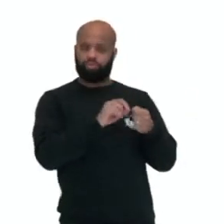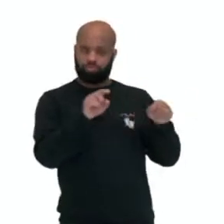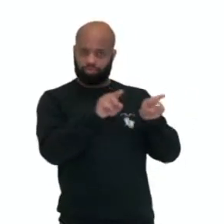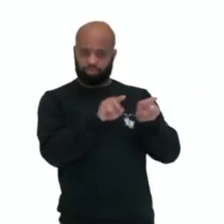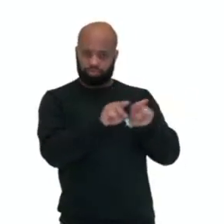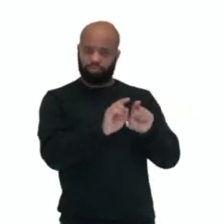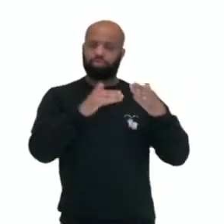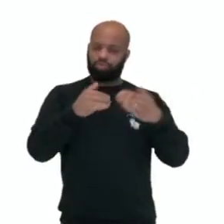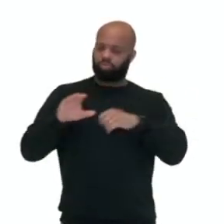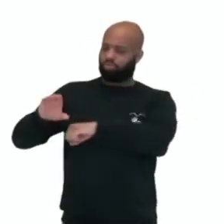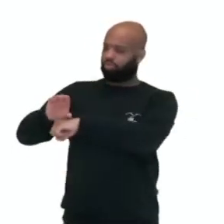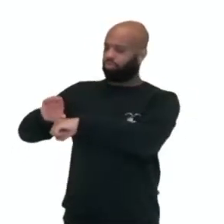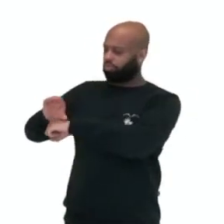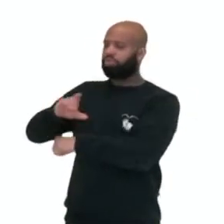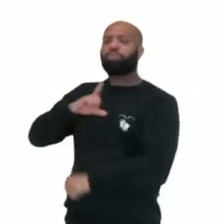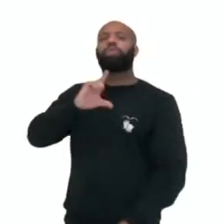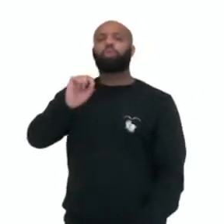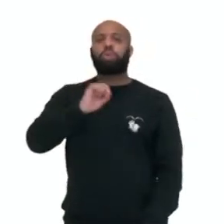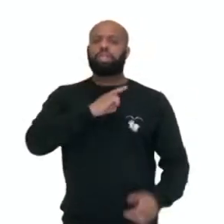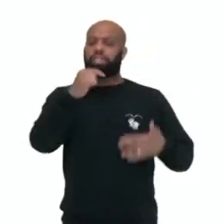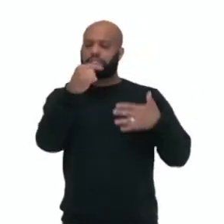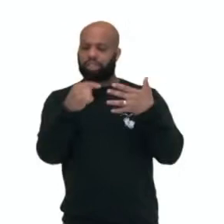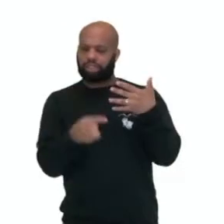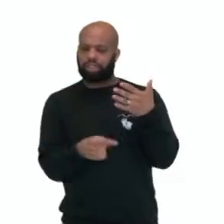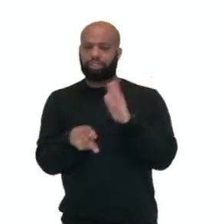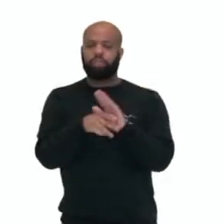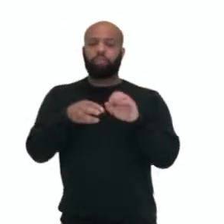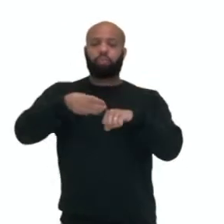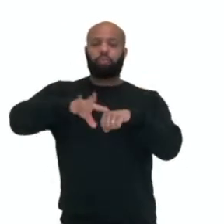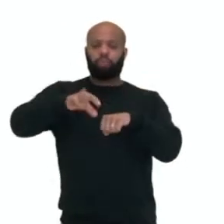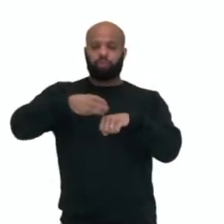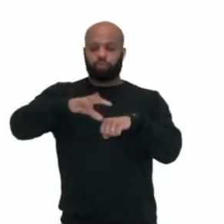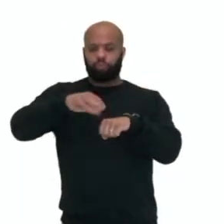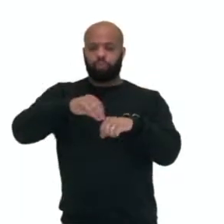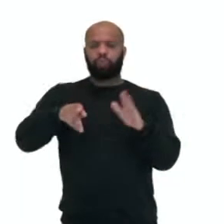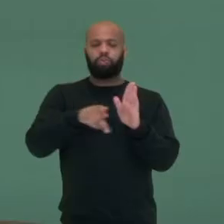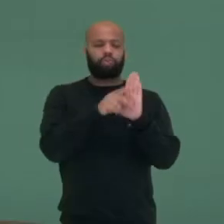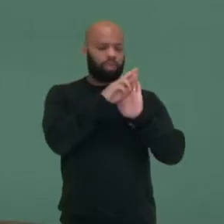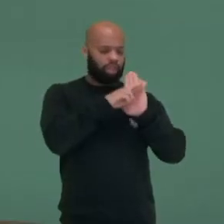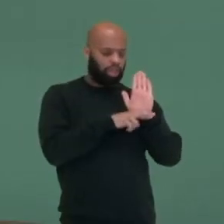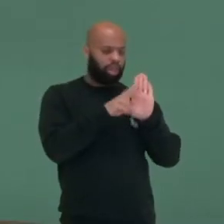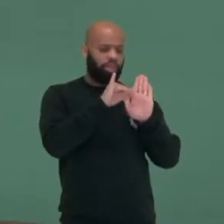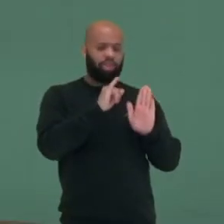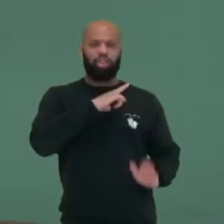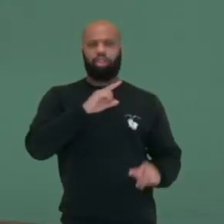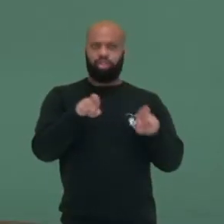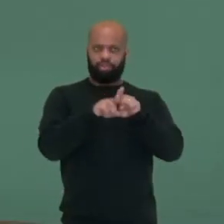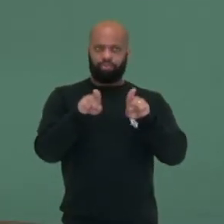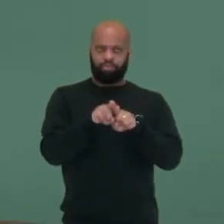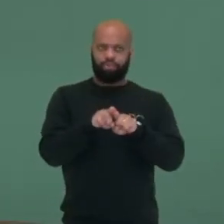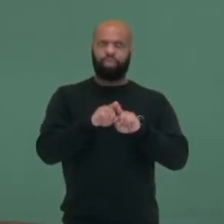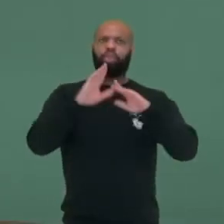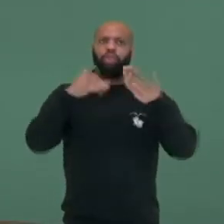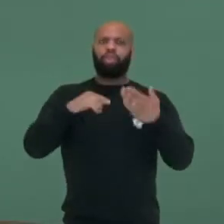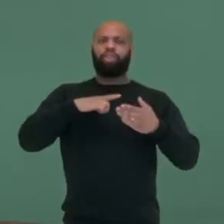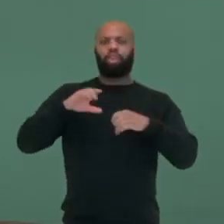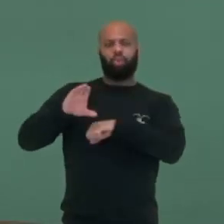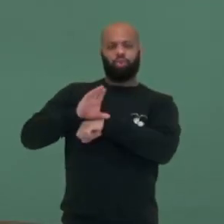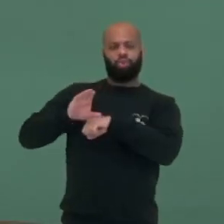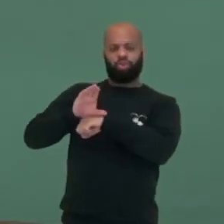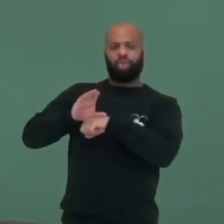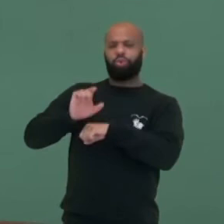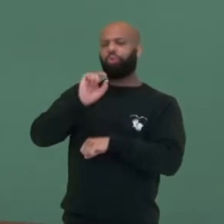ainda a Constituição apresenta elementos orientadores que essas normas devem ter. Segundo a Constituição, por